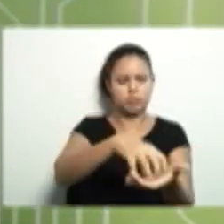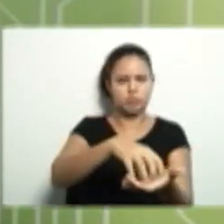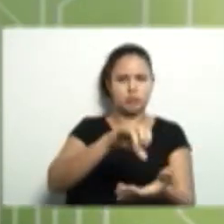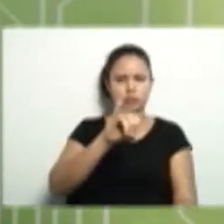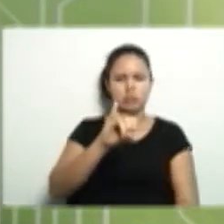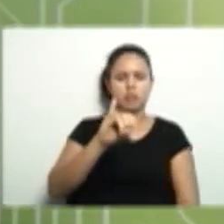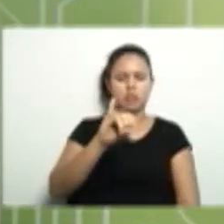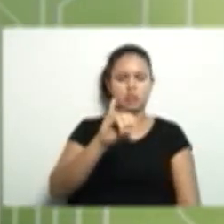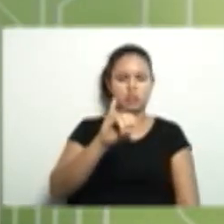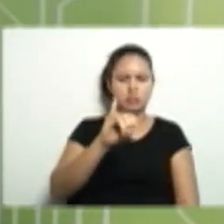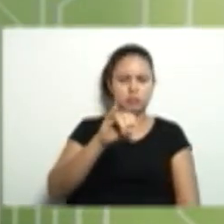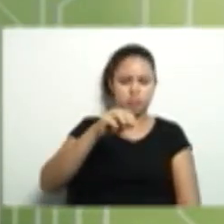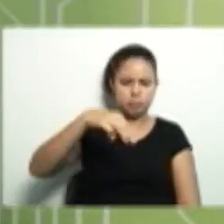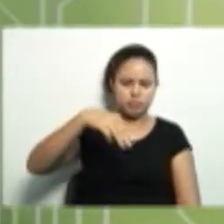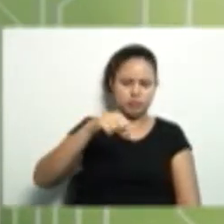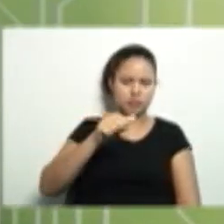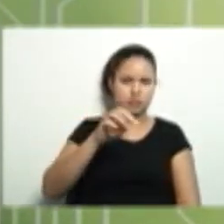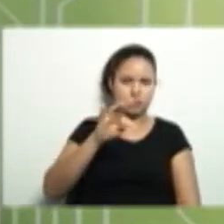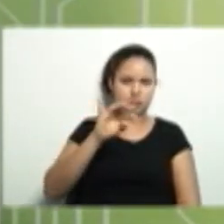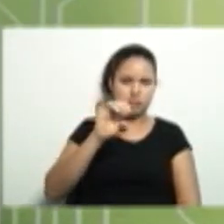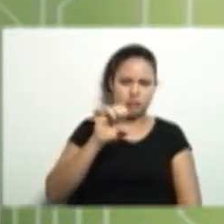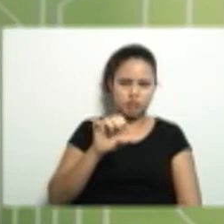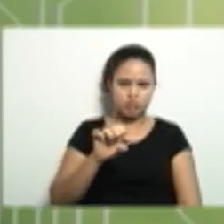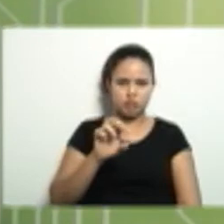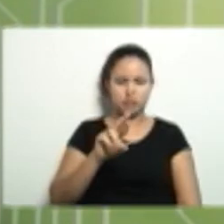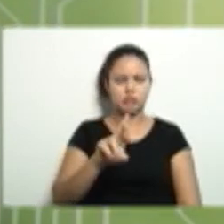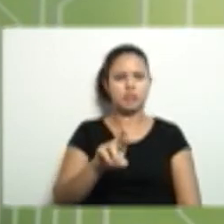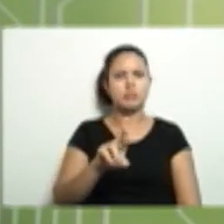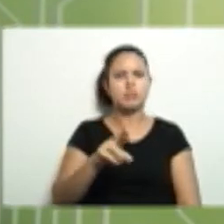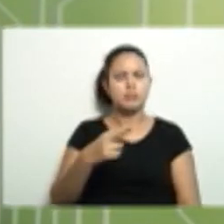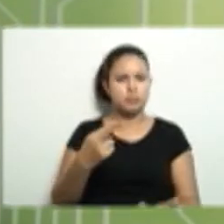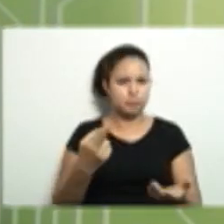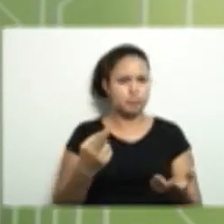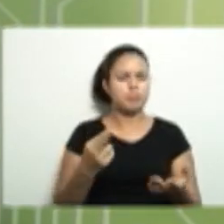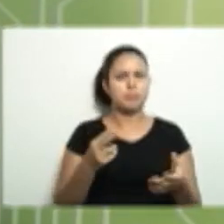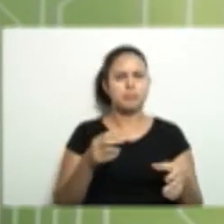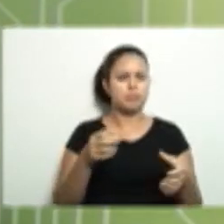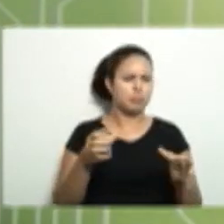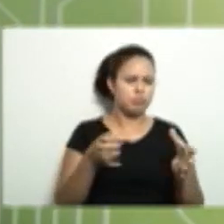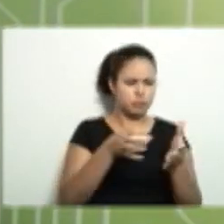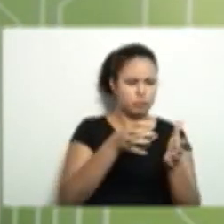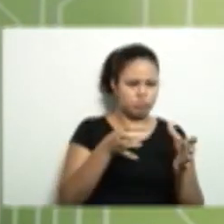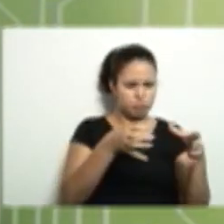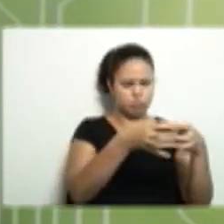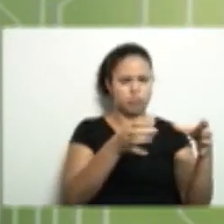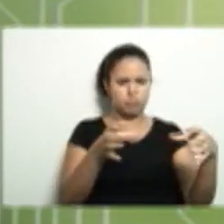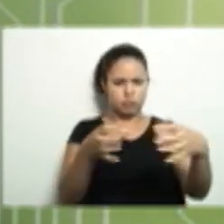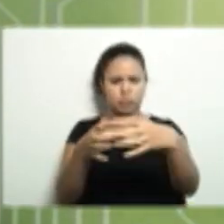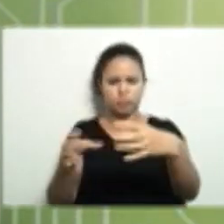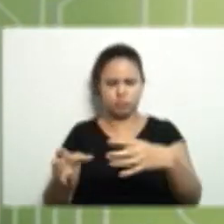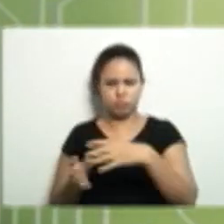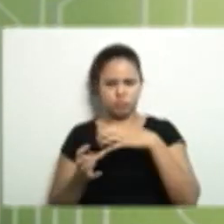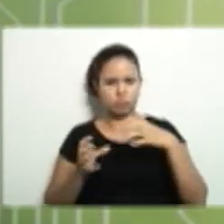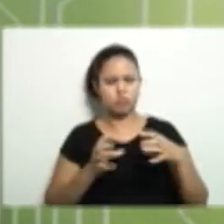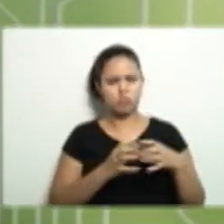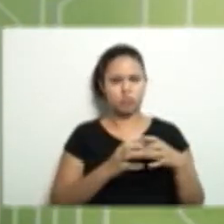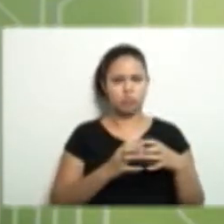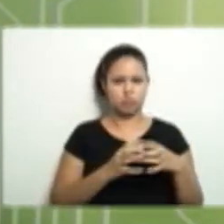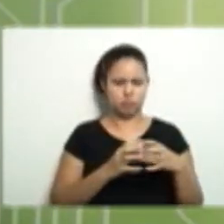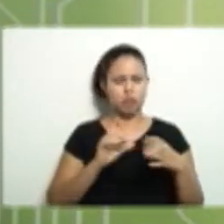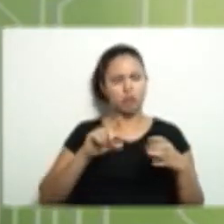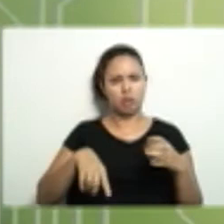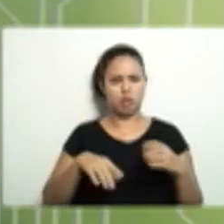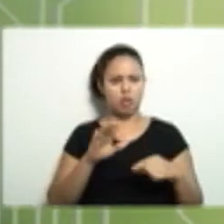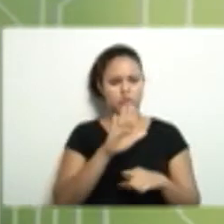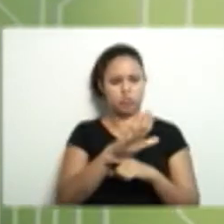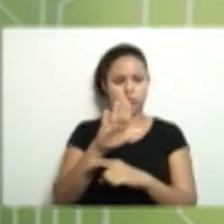uma série de órgãos que vão estar amparando, a gente tem no nosso estado o IDARON também, que vão estar dentro desse conceito de fomento